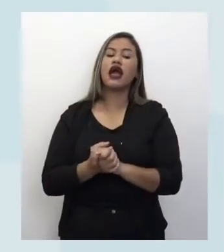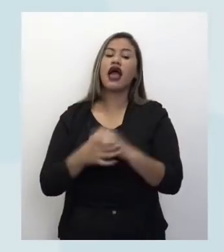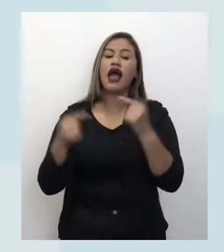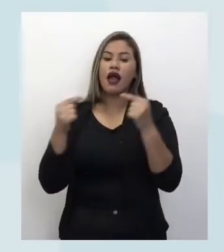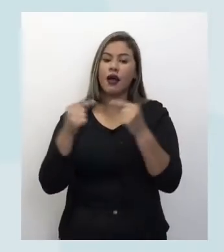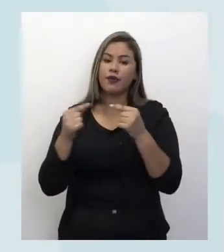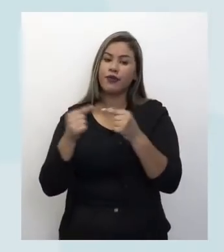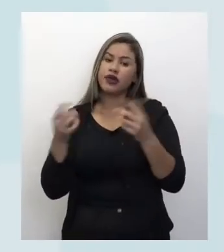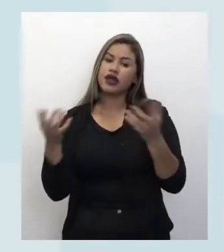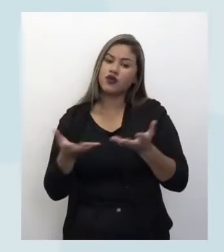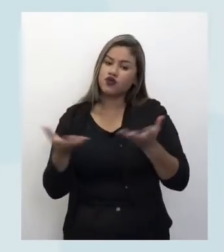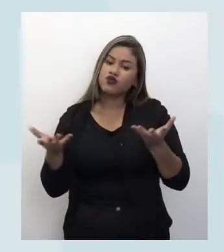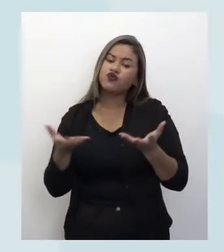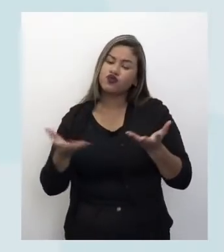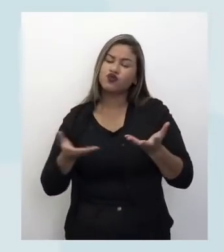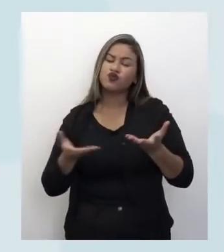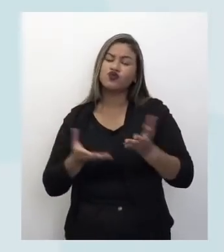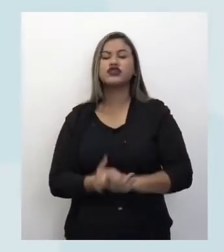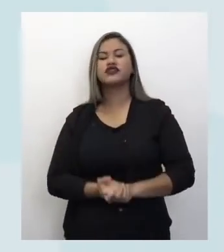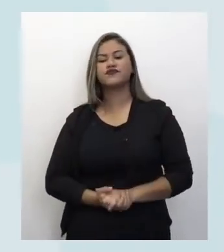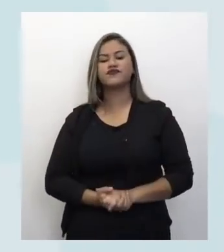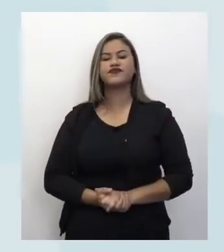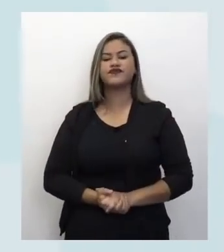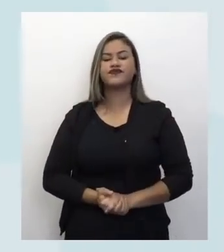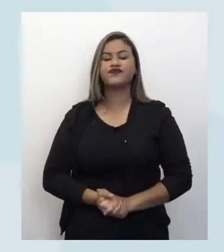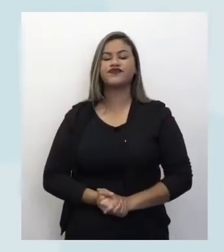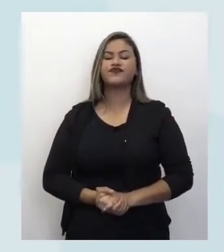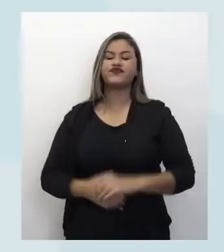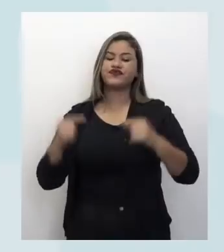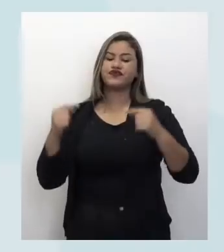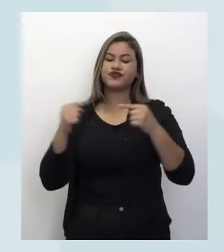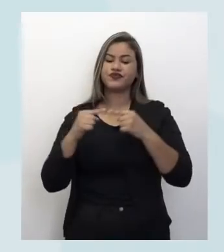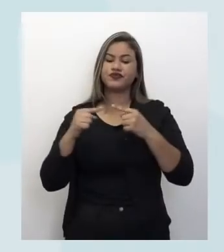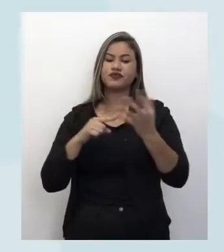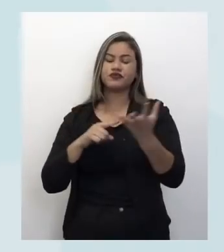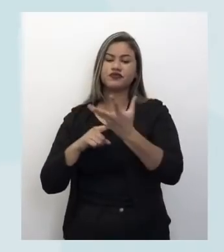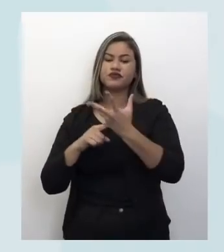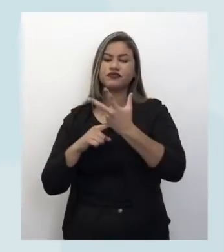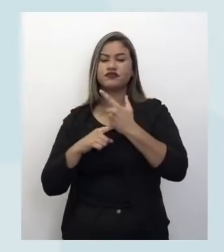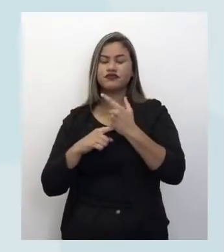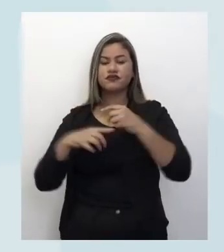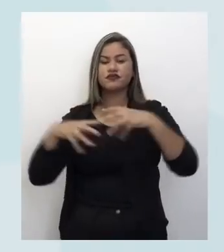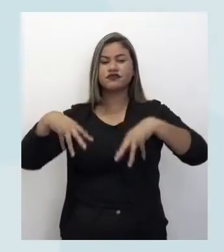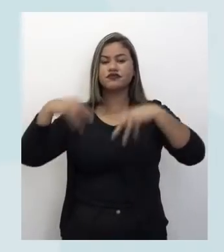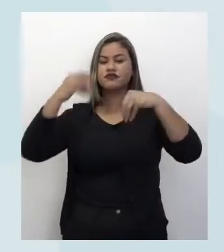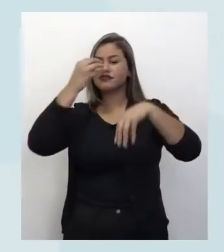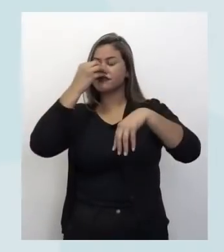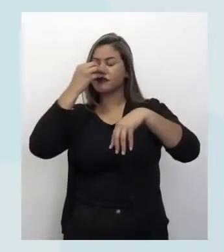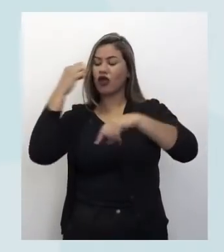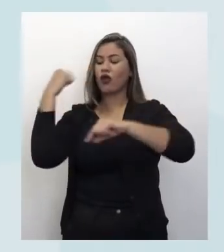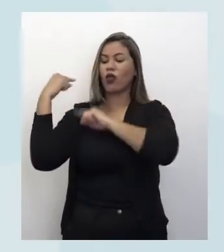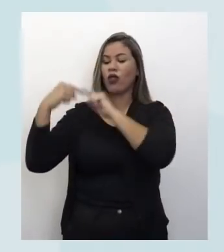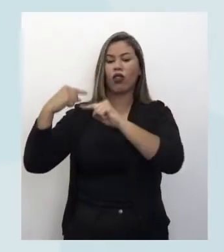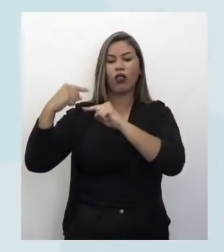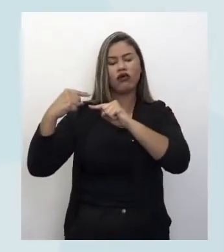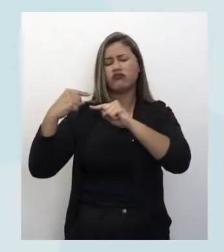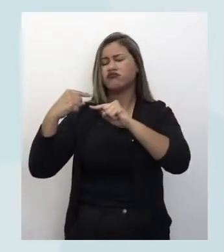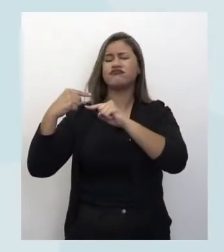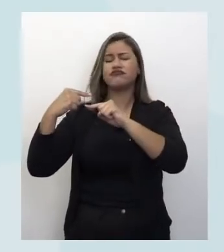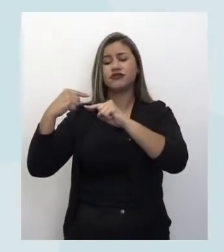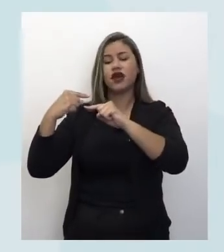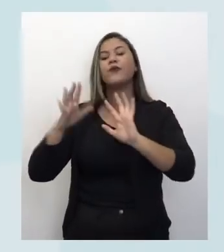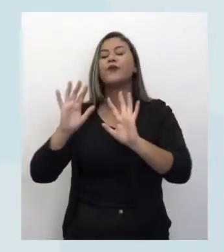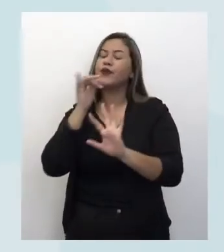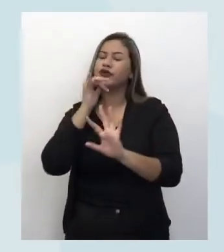atuais, o circo que a gente pode aprender a arte circense em escolas e não somente de pai para filho. Antigamente,